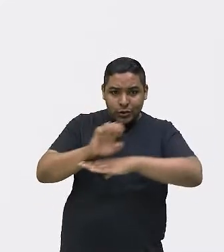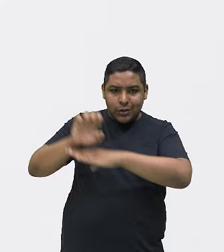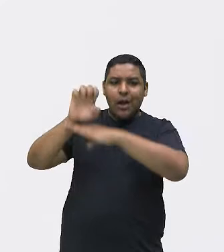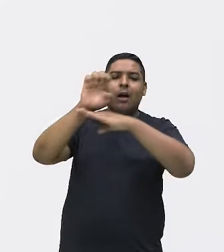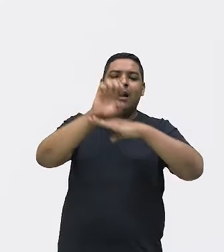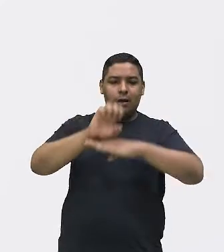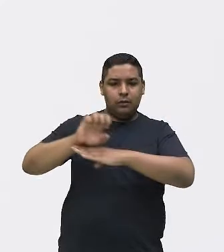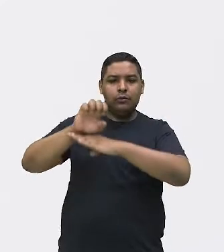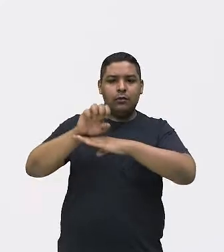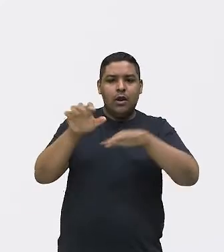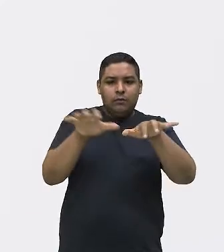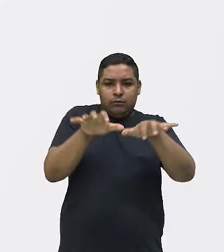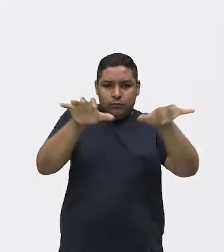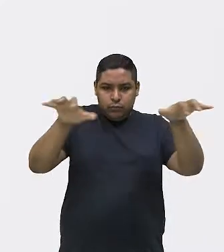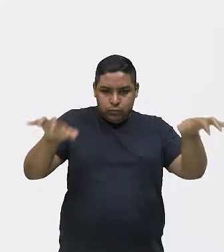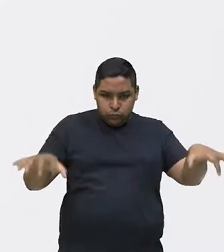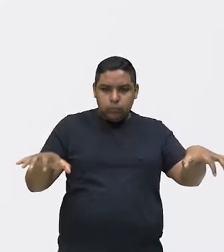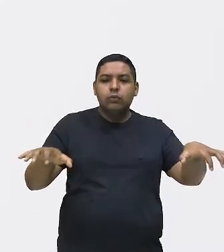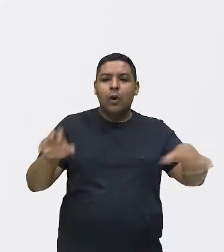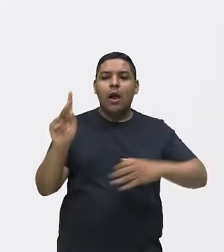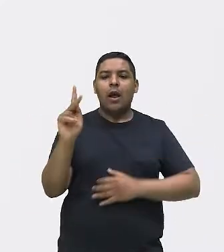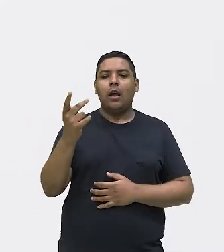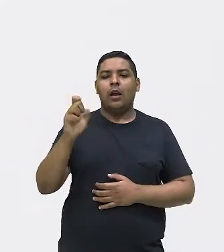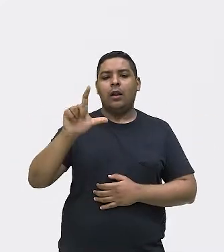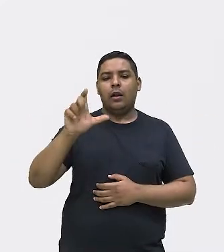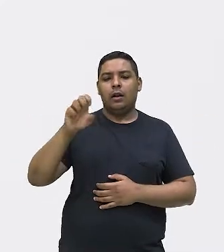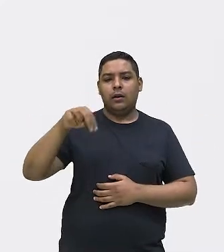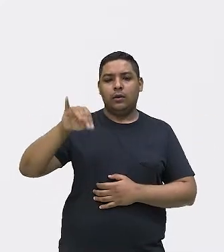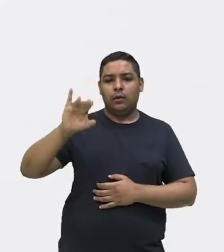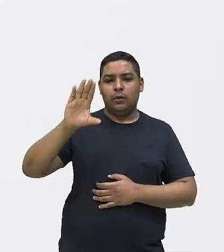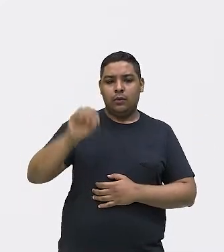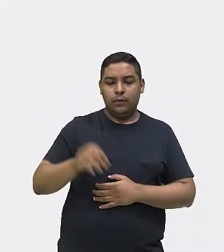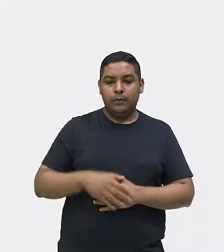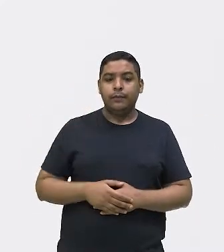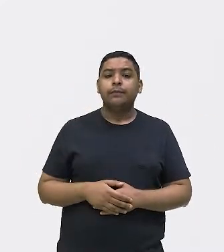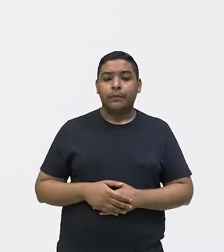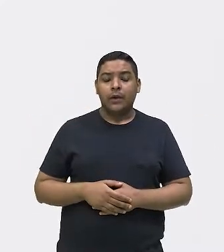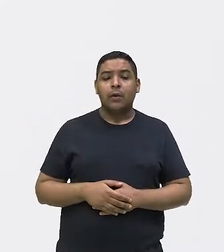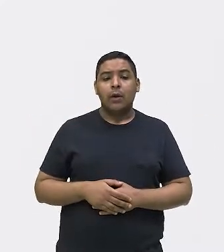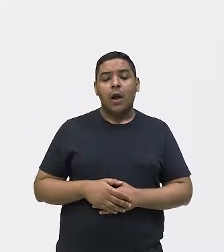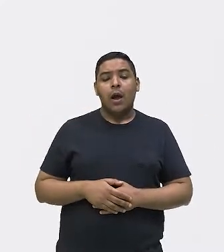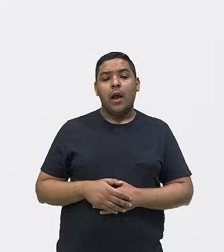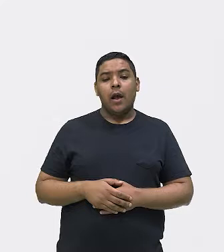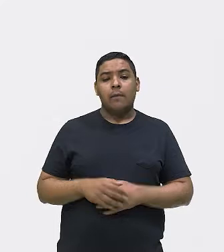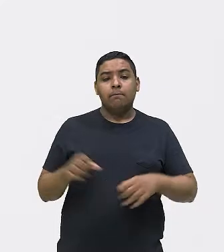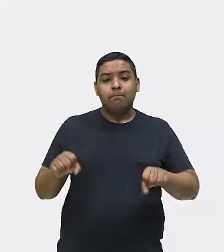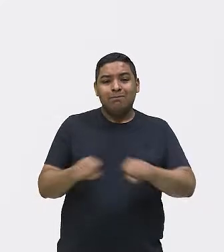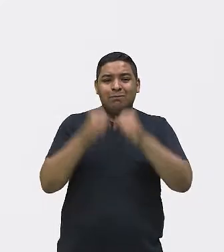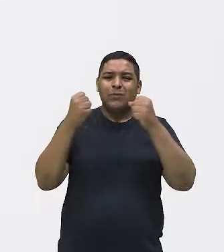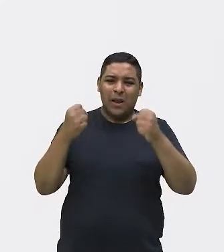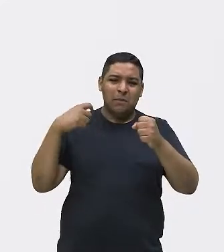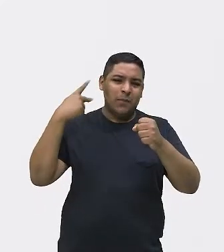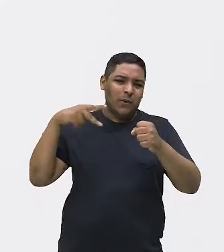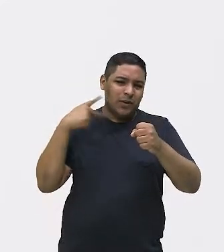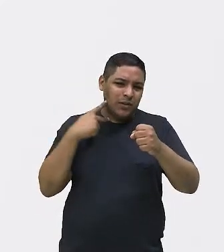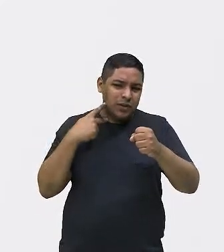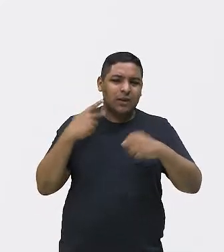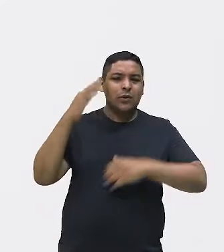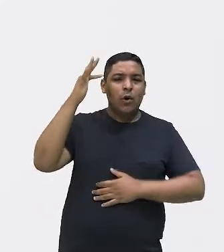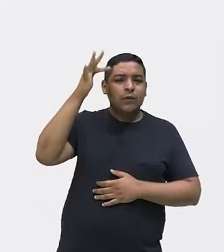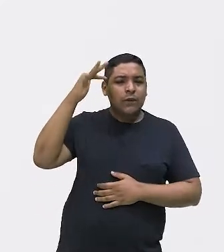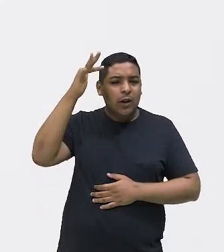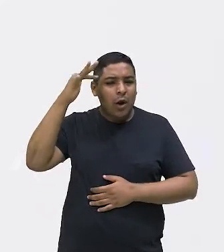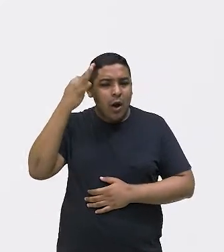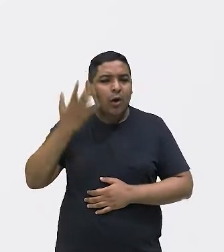Grego. Essa fragmentação política levou os filósofos a procurarem estabelecer uma ideia sobre